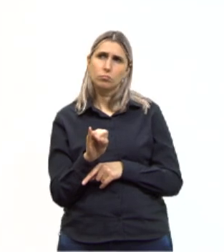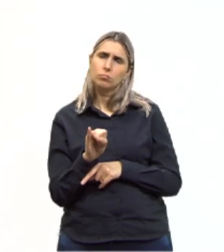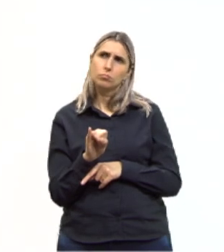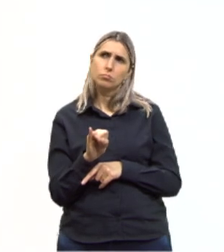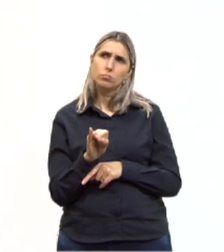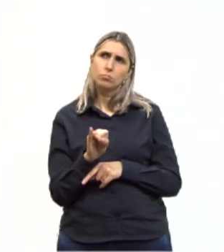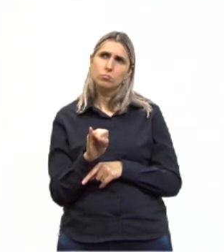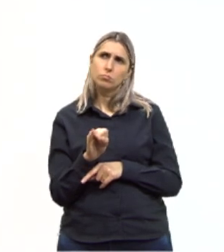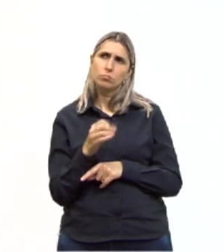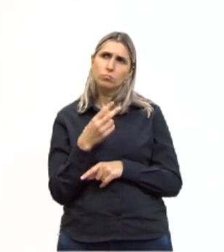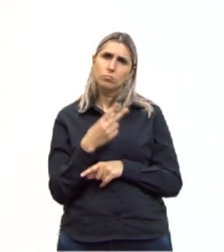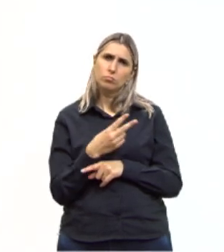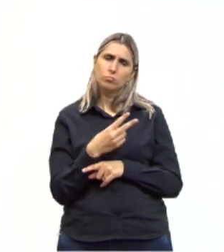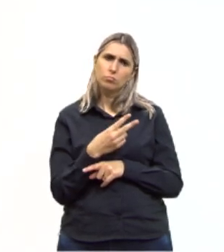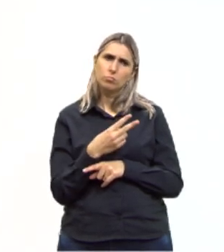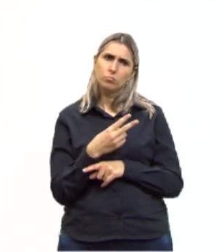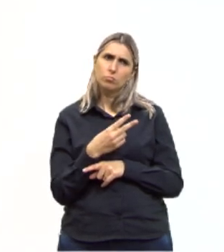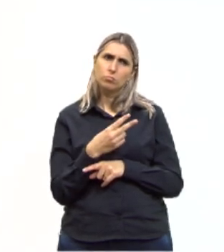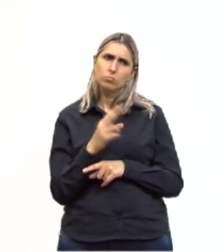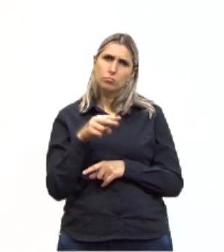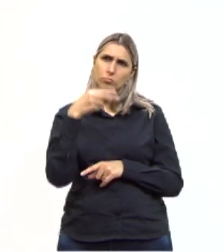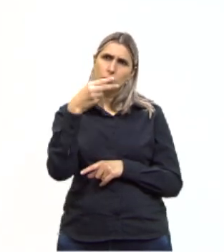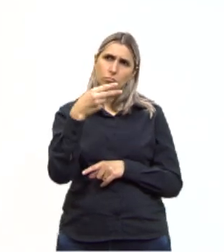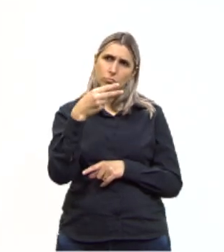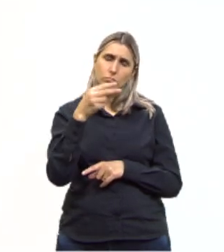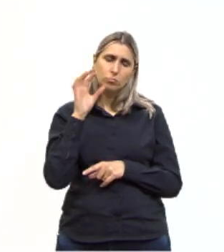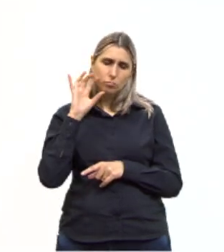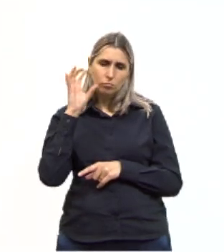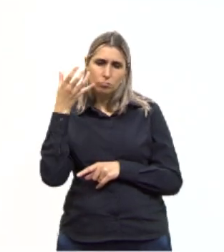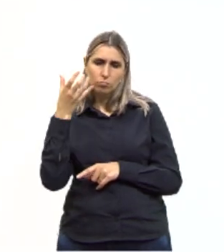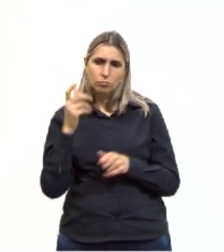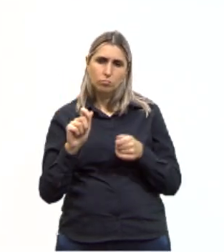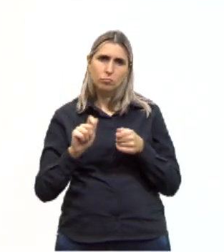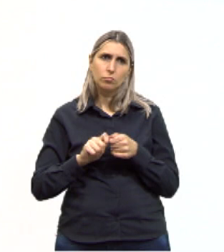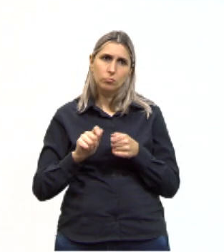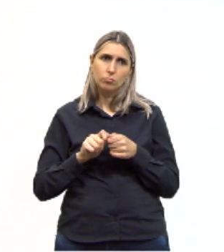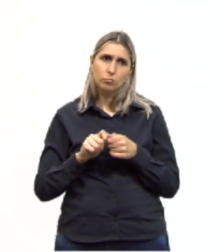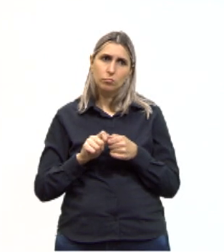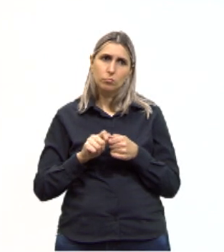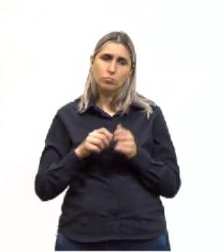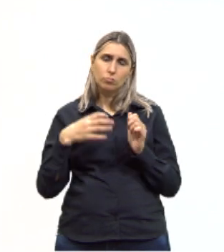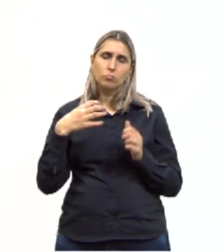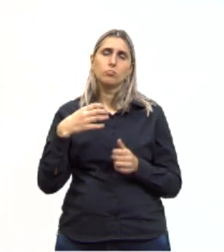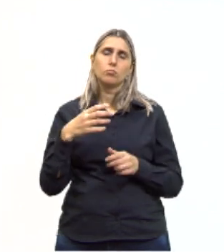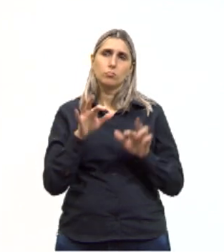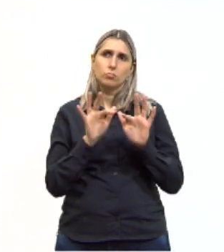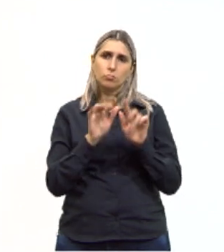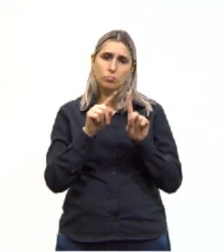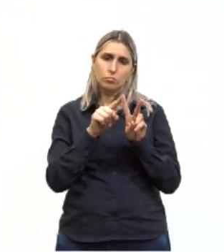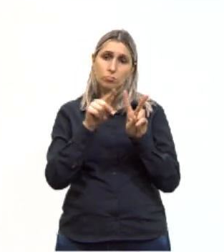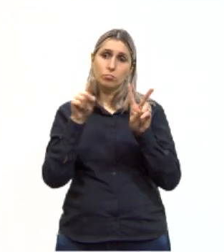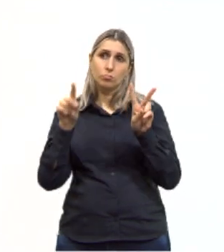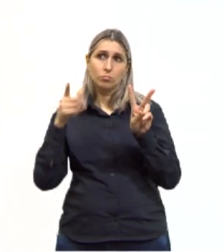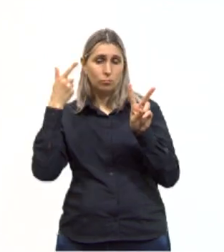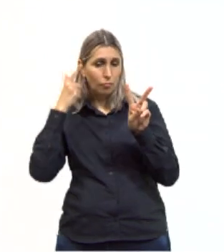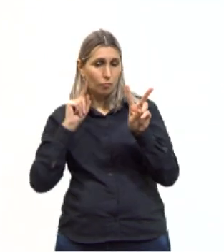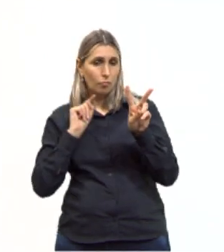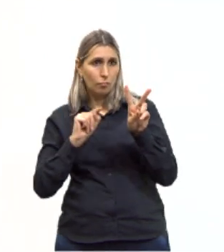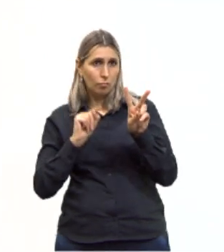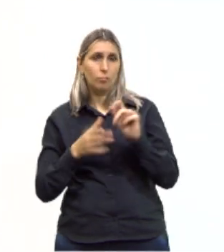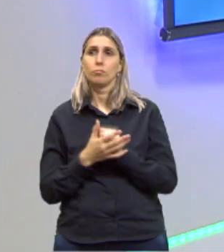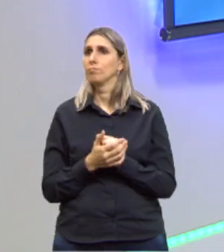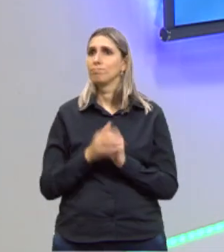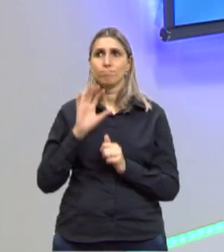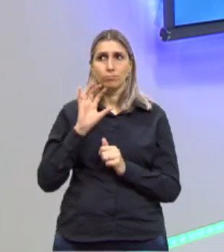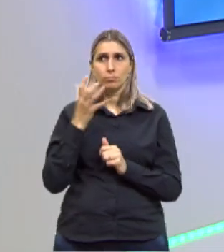quadrado duas vezes, para eu resolver, eu preciso fazer pela fórmula de Bhaskara de novo. Bom, não